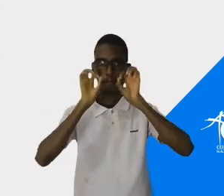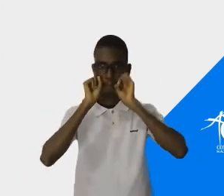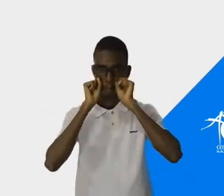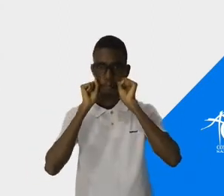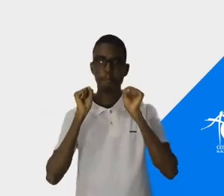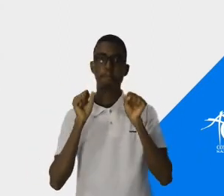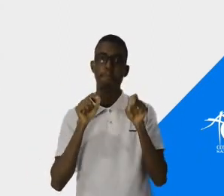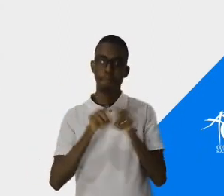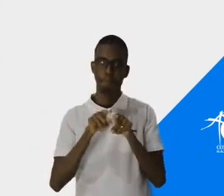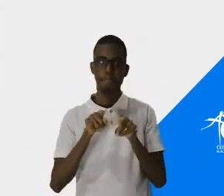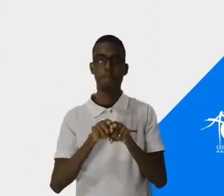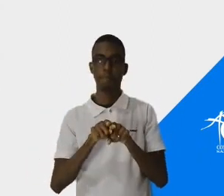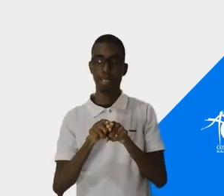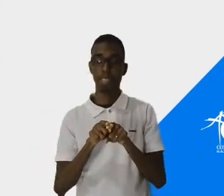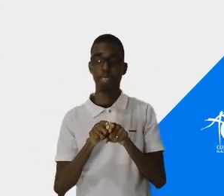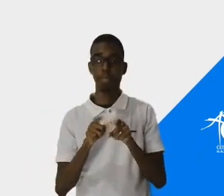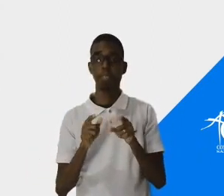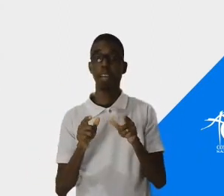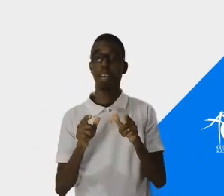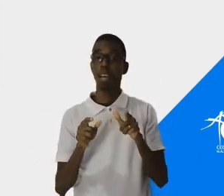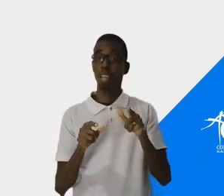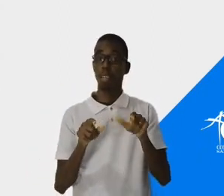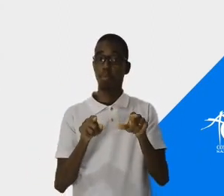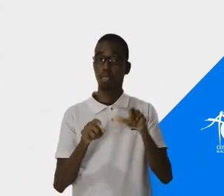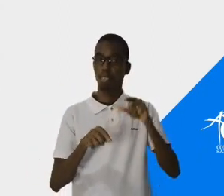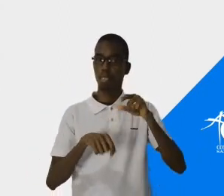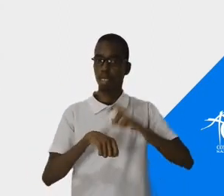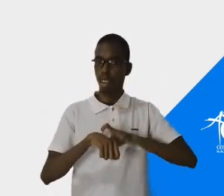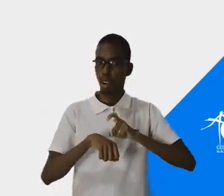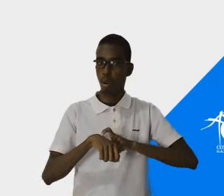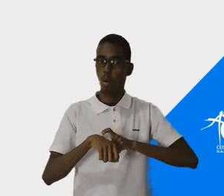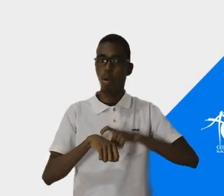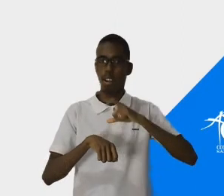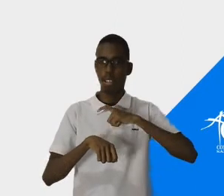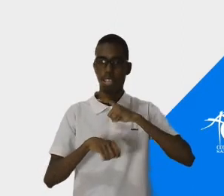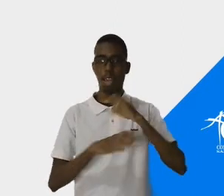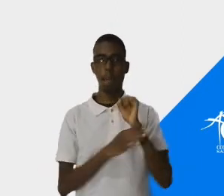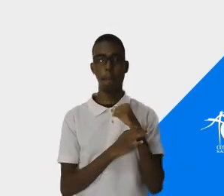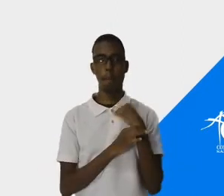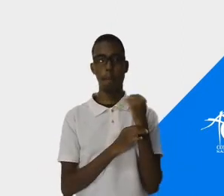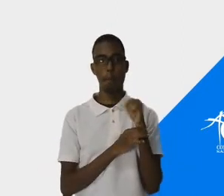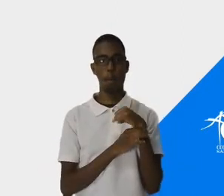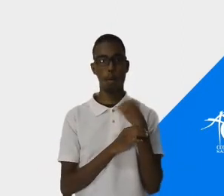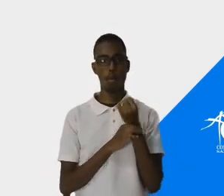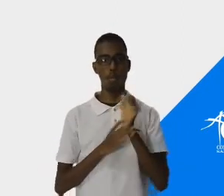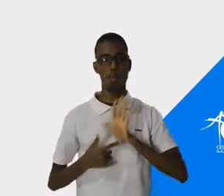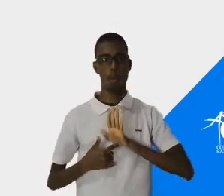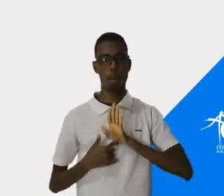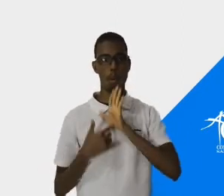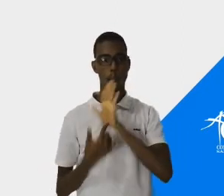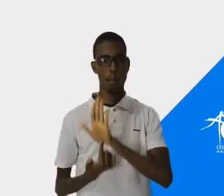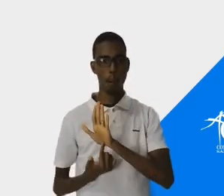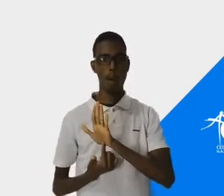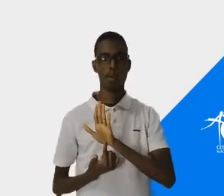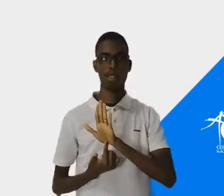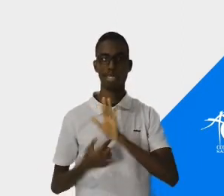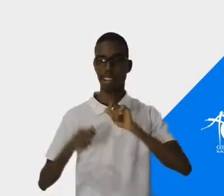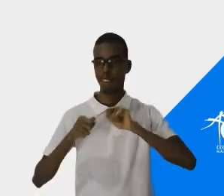que é quando há uma resposta motora, né, visando a realização de um